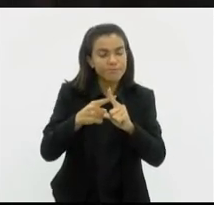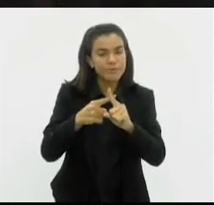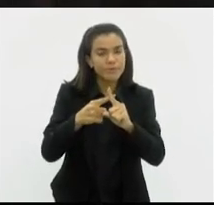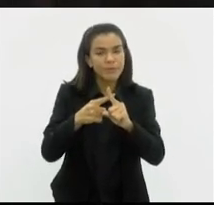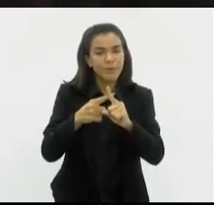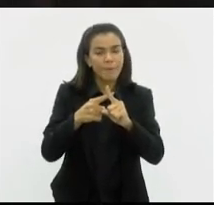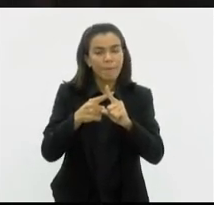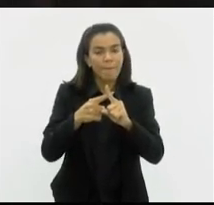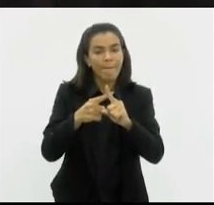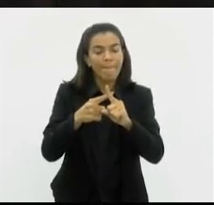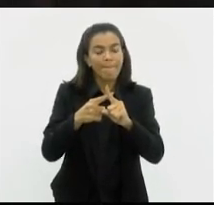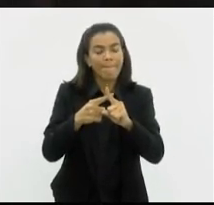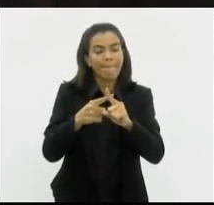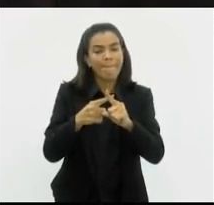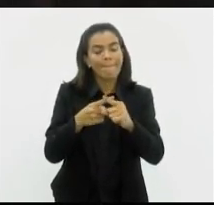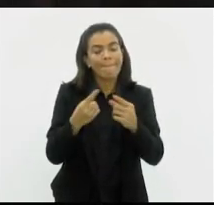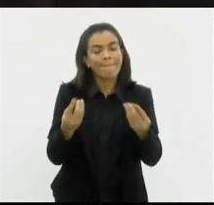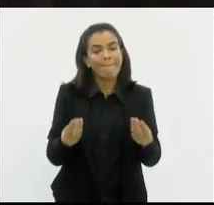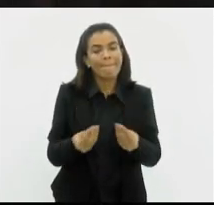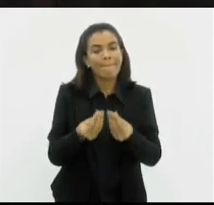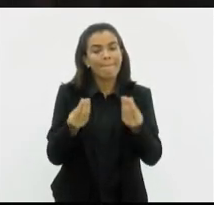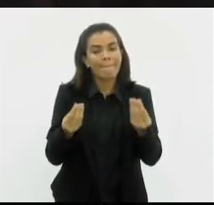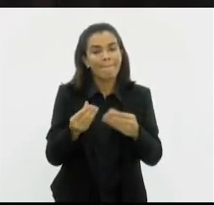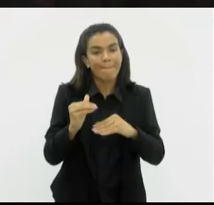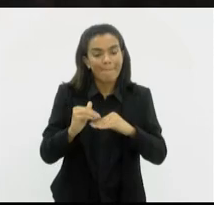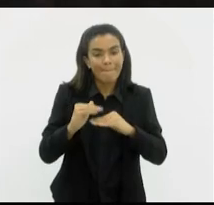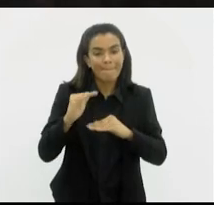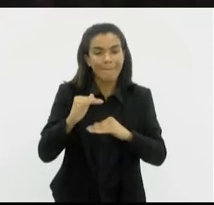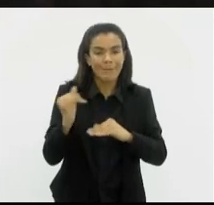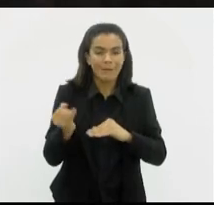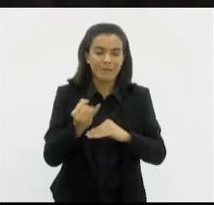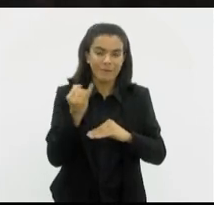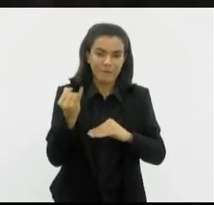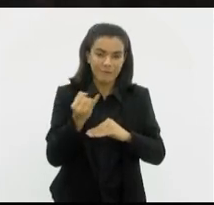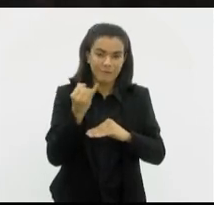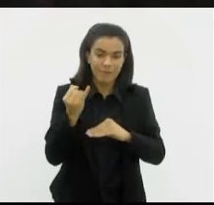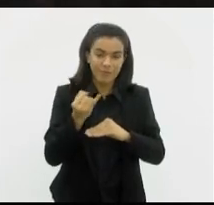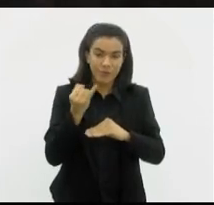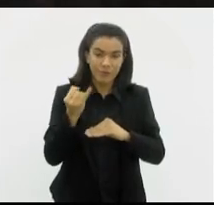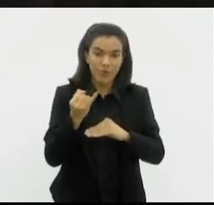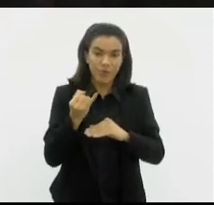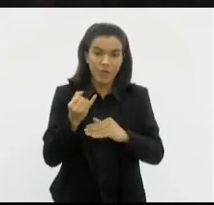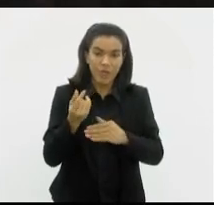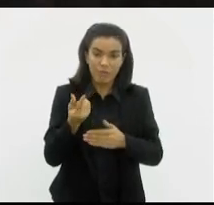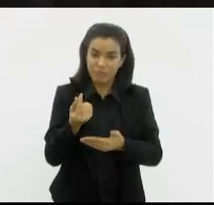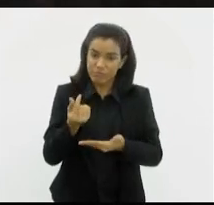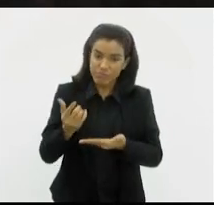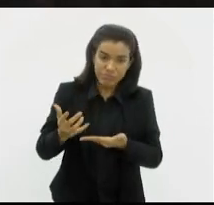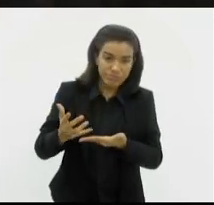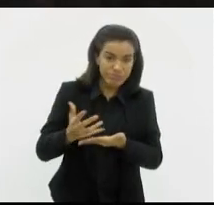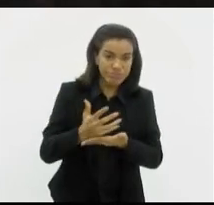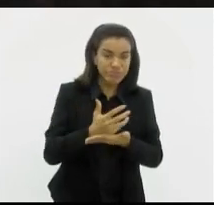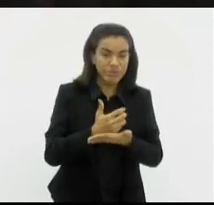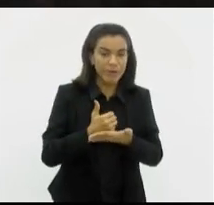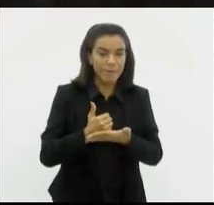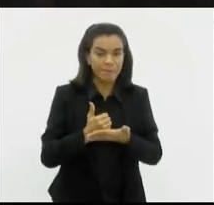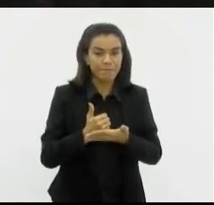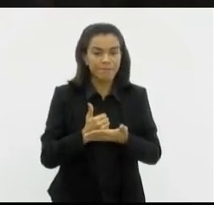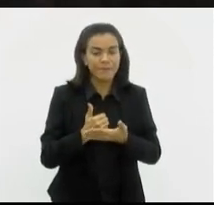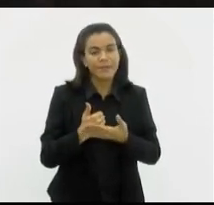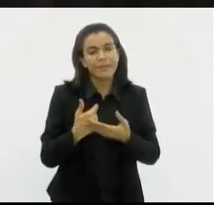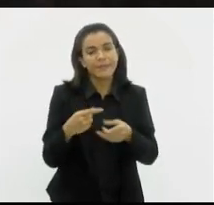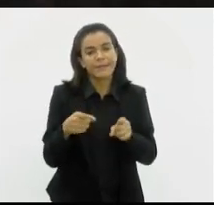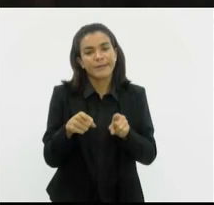forma mais importante o aumento da sua arrecadação,